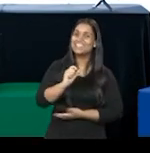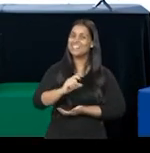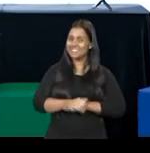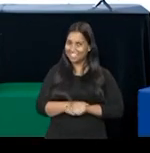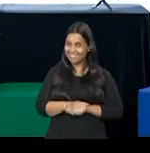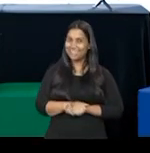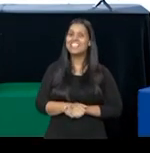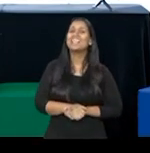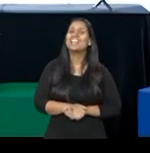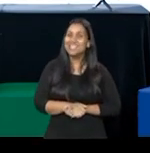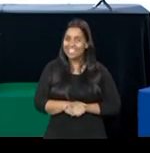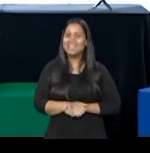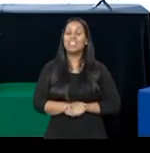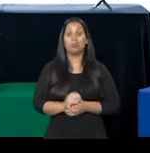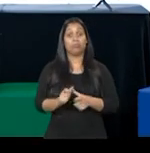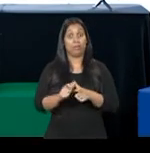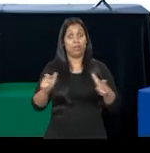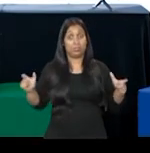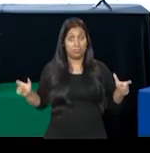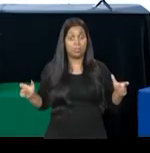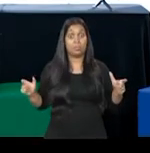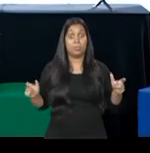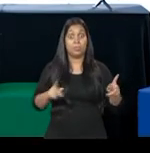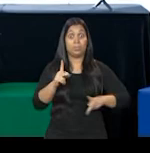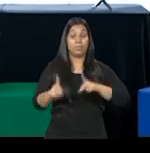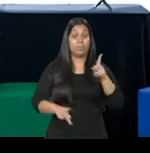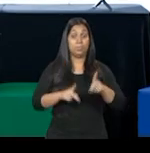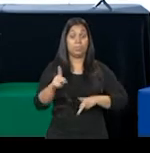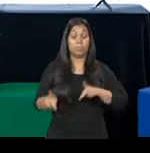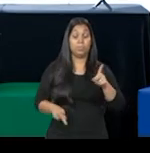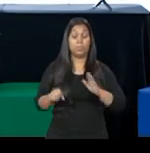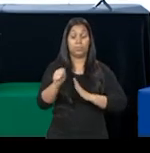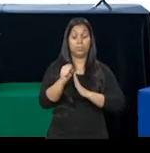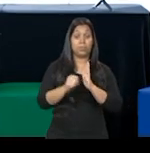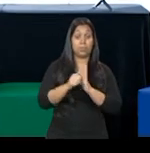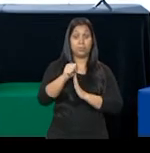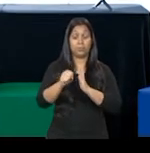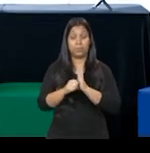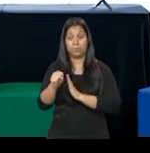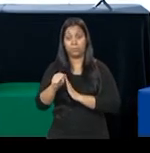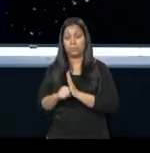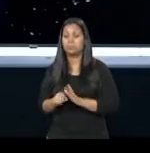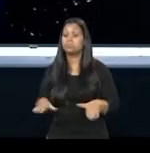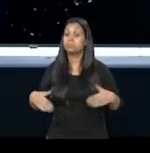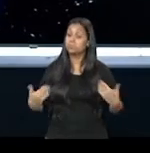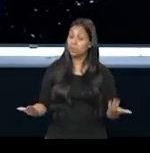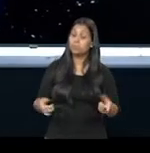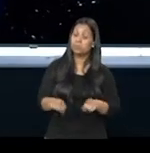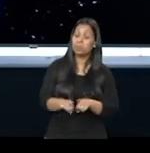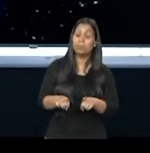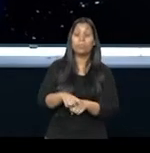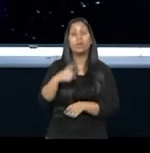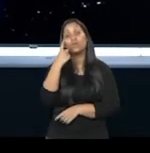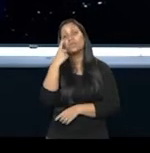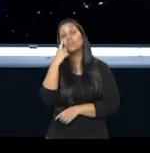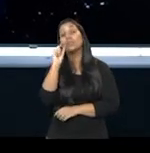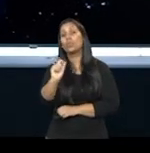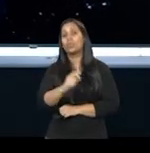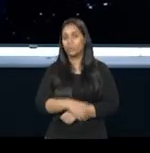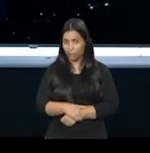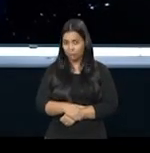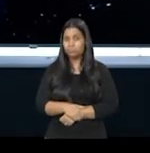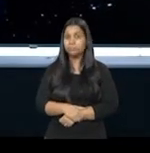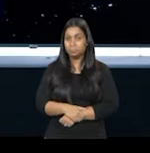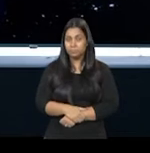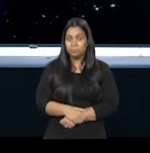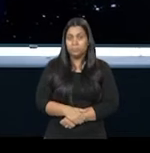acabou acarretando num grande crescimento populacional nos últimos séculos no mundo. Também vimos sobre o papel